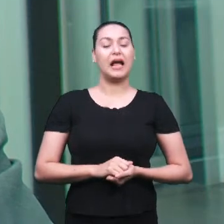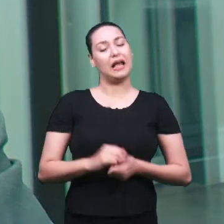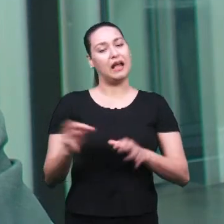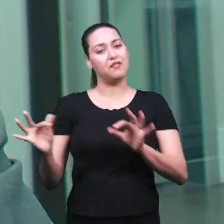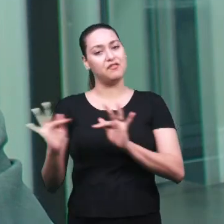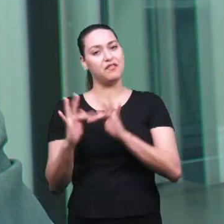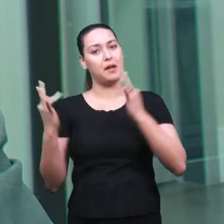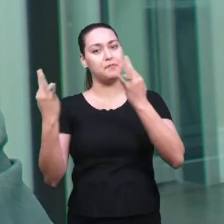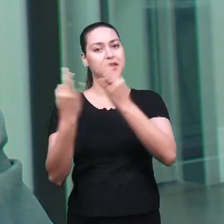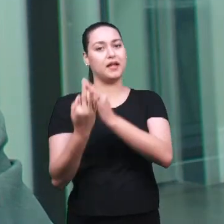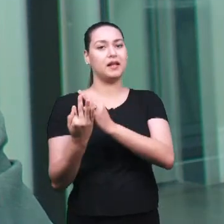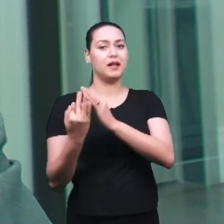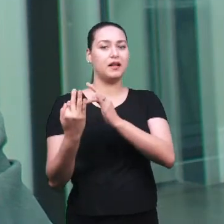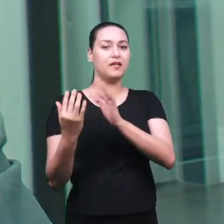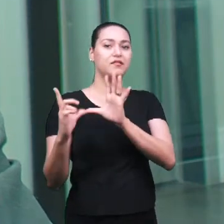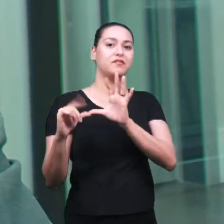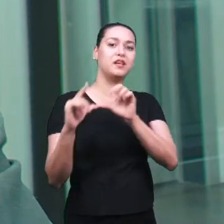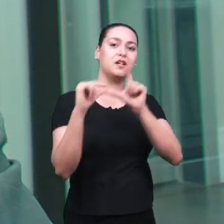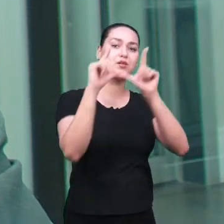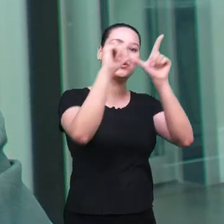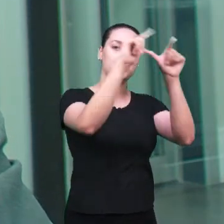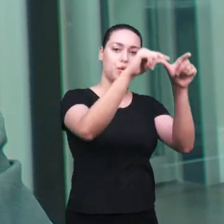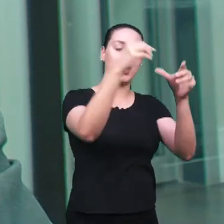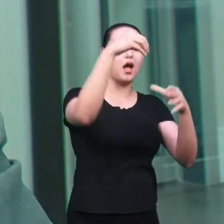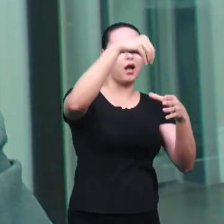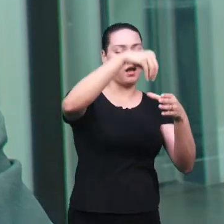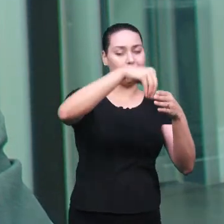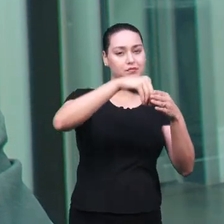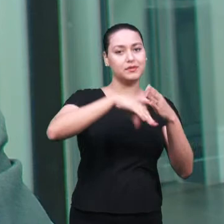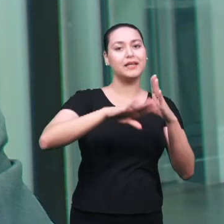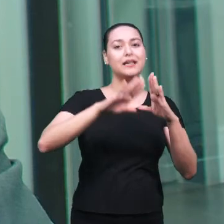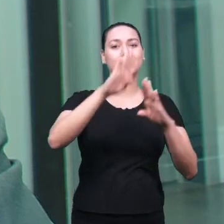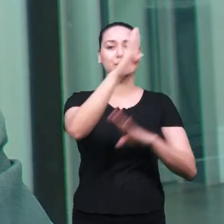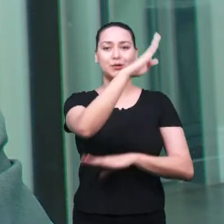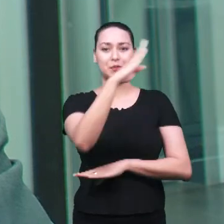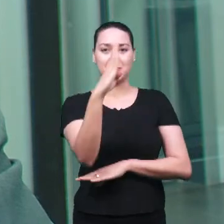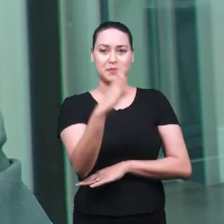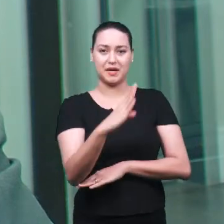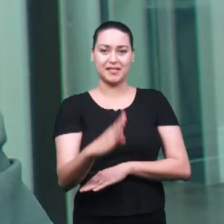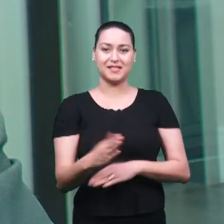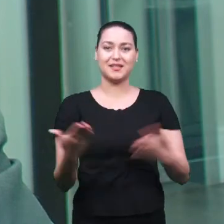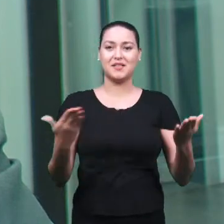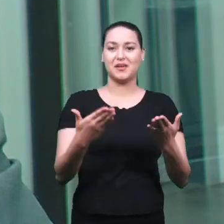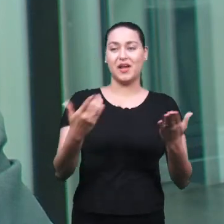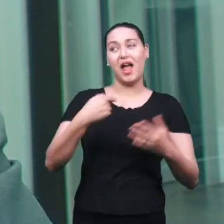Então, predominantemente a família está aqui agora. E eu continuo indo e